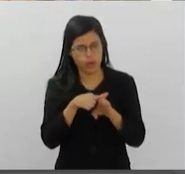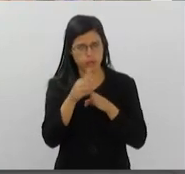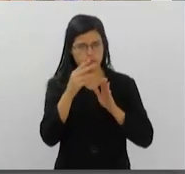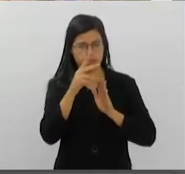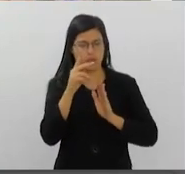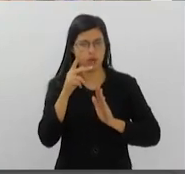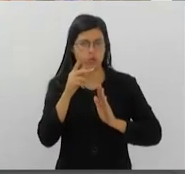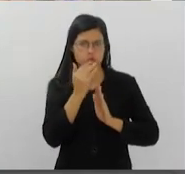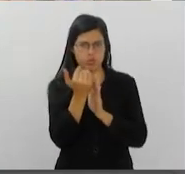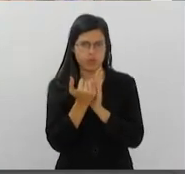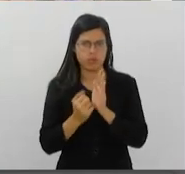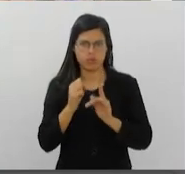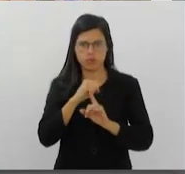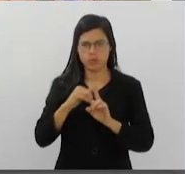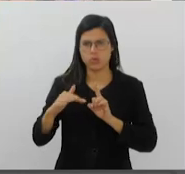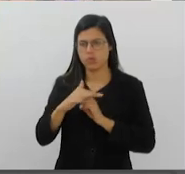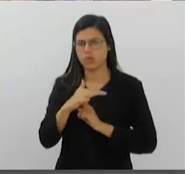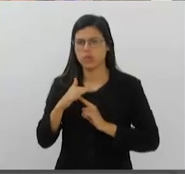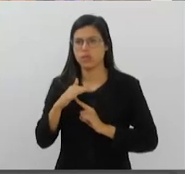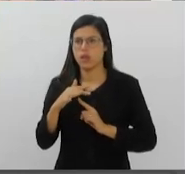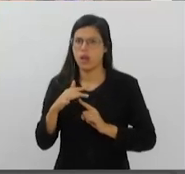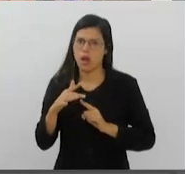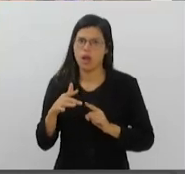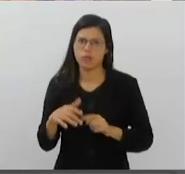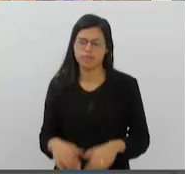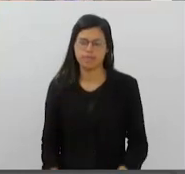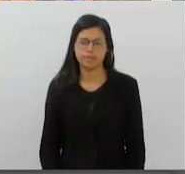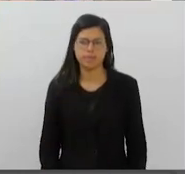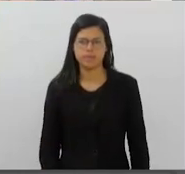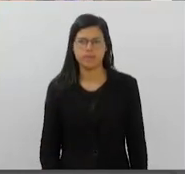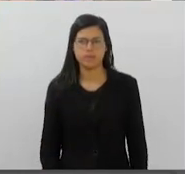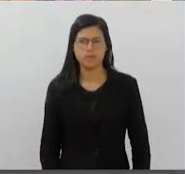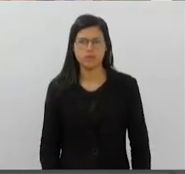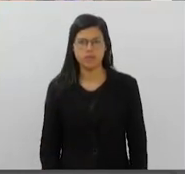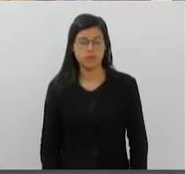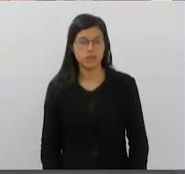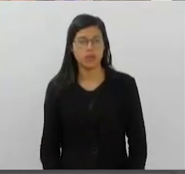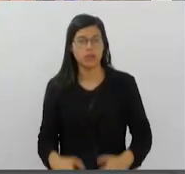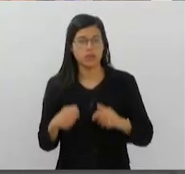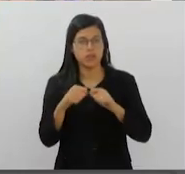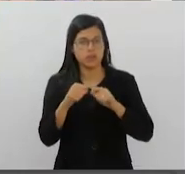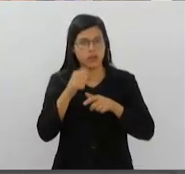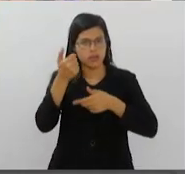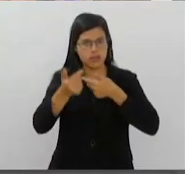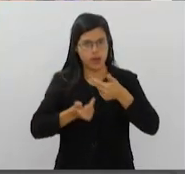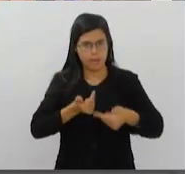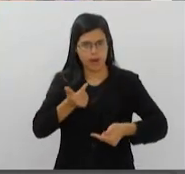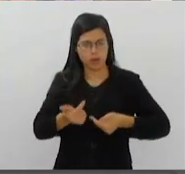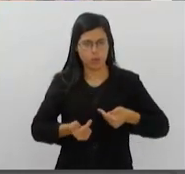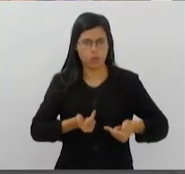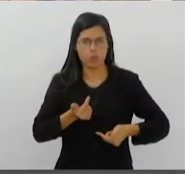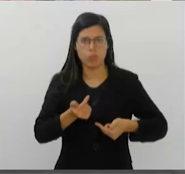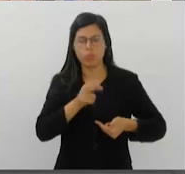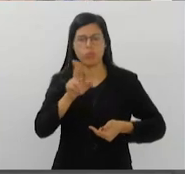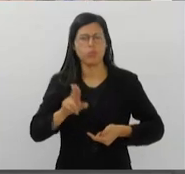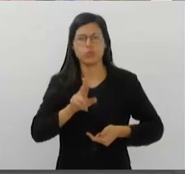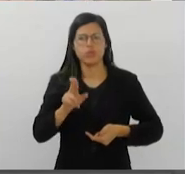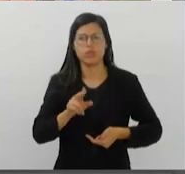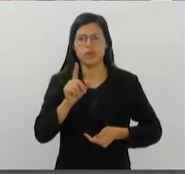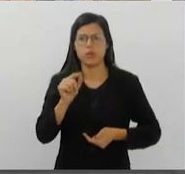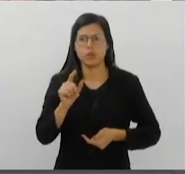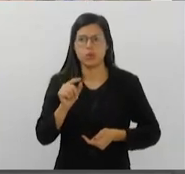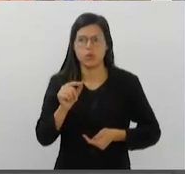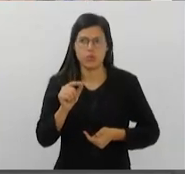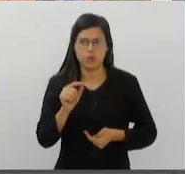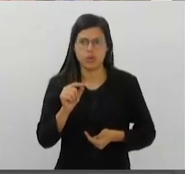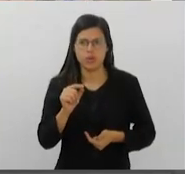como auxiliando essas famílias no acesso a esses programas. E aí a gente realiza todo esse trabalho utilizando um bot,